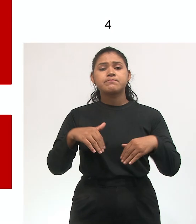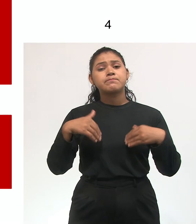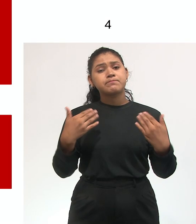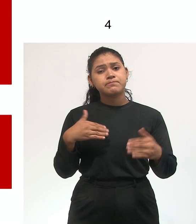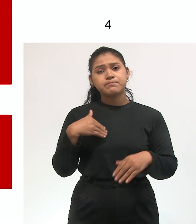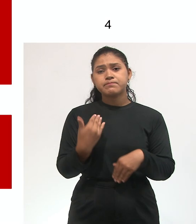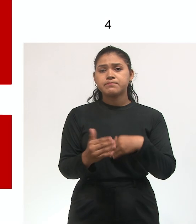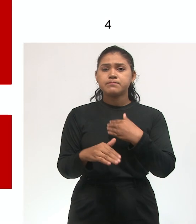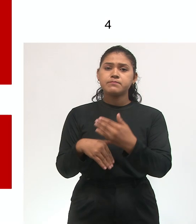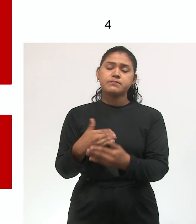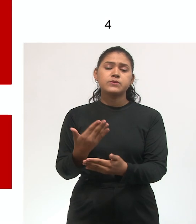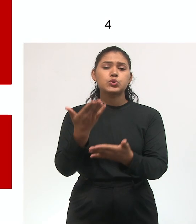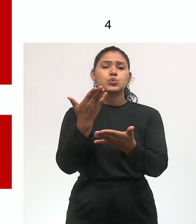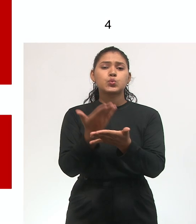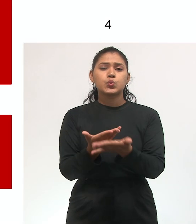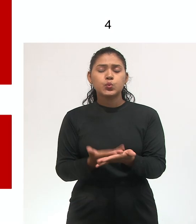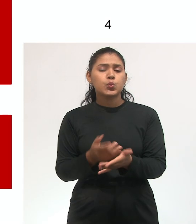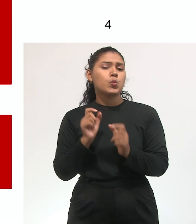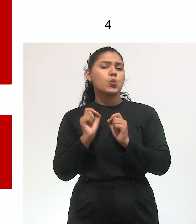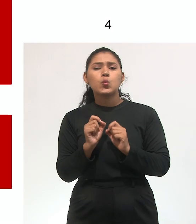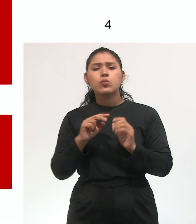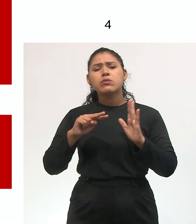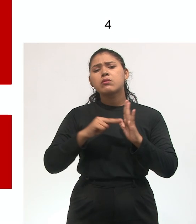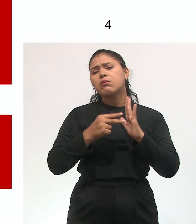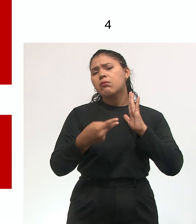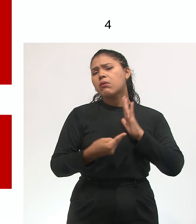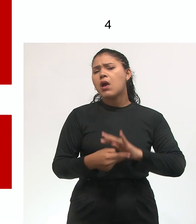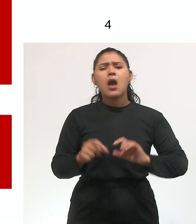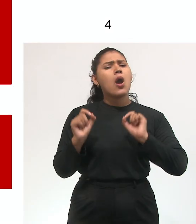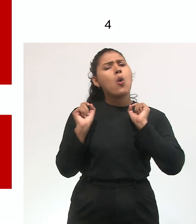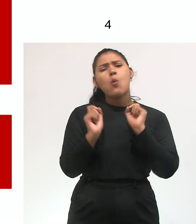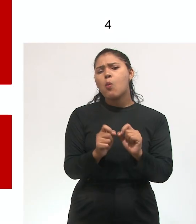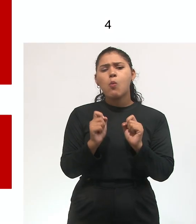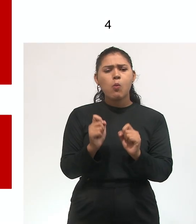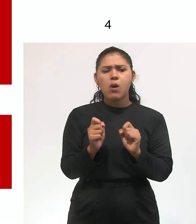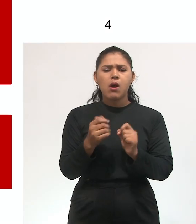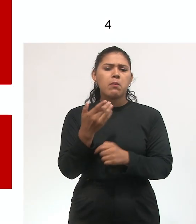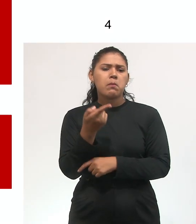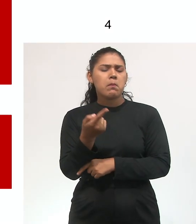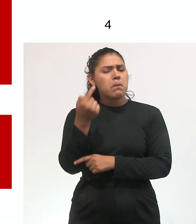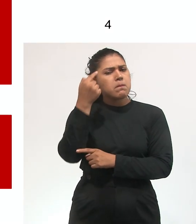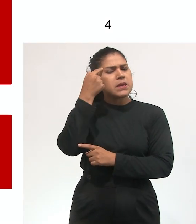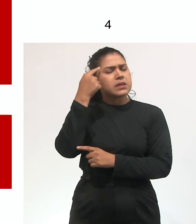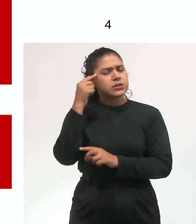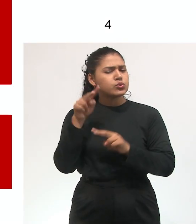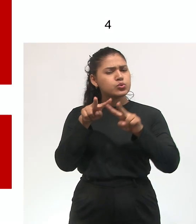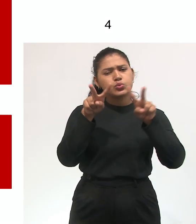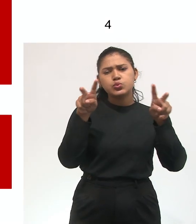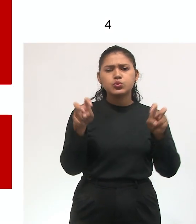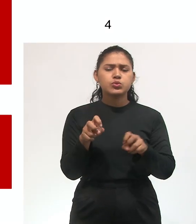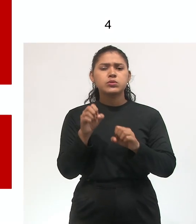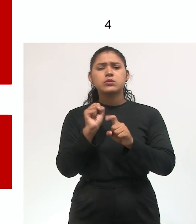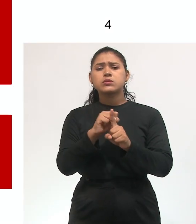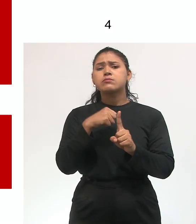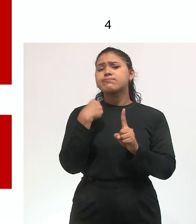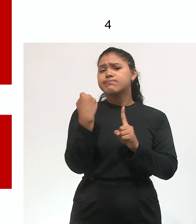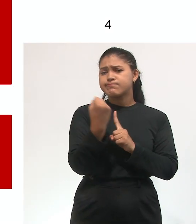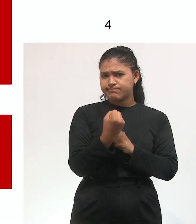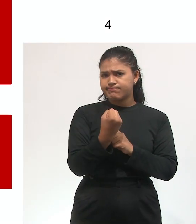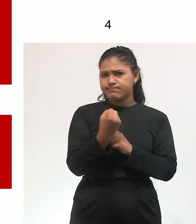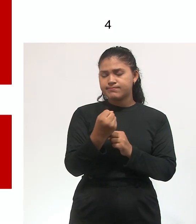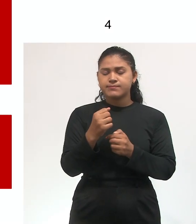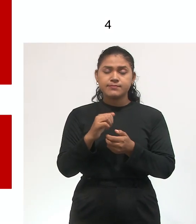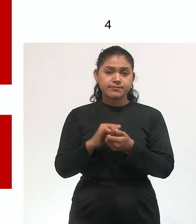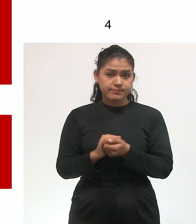vamos conhecer, né, inicialmente, qual a concepção que o Karl Marx tem da